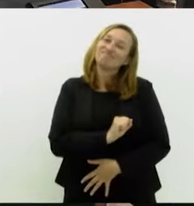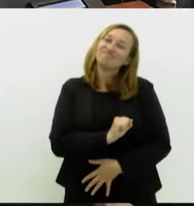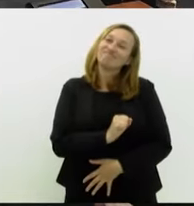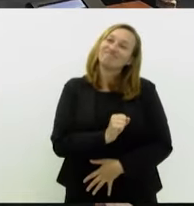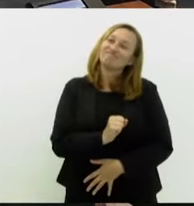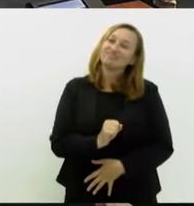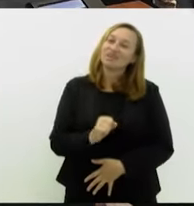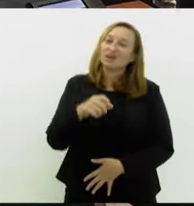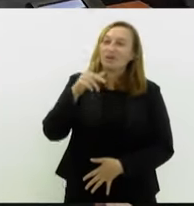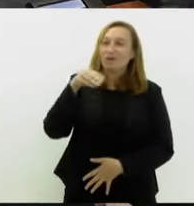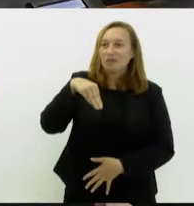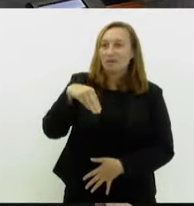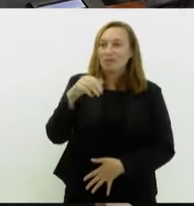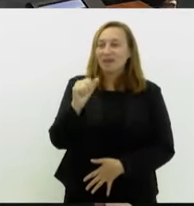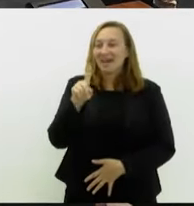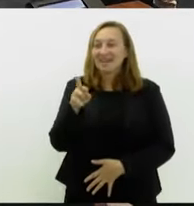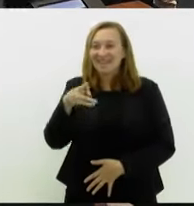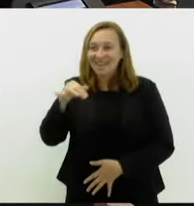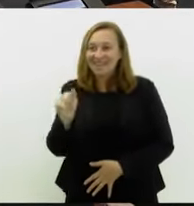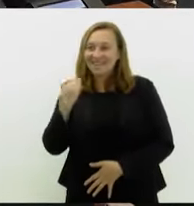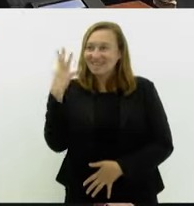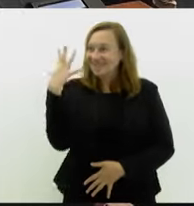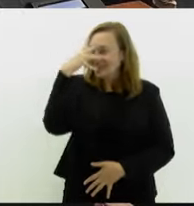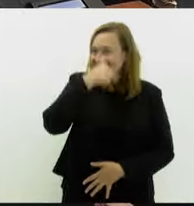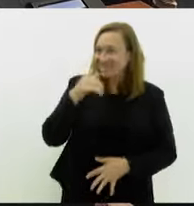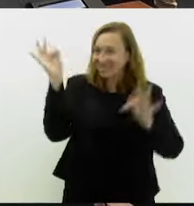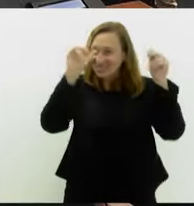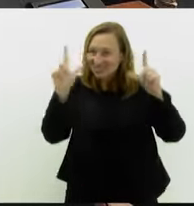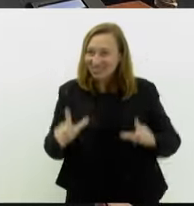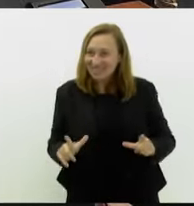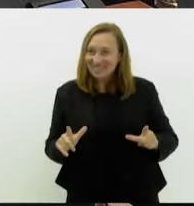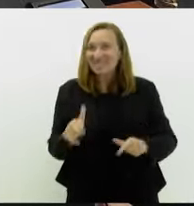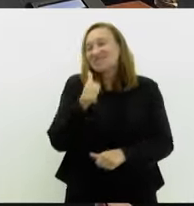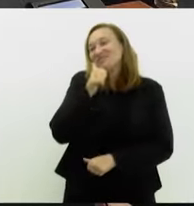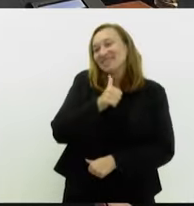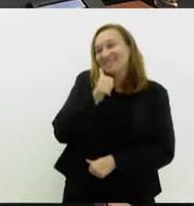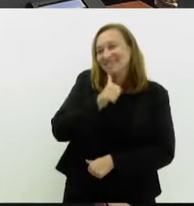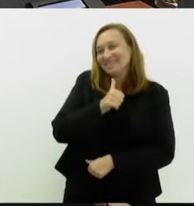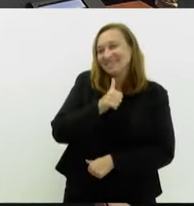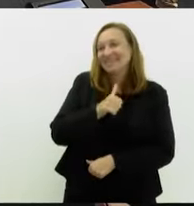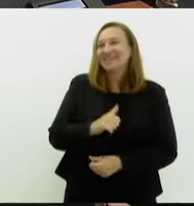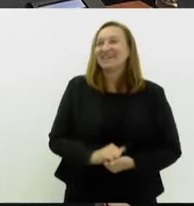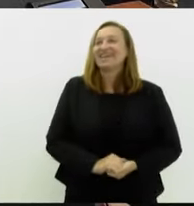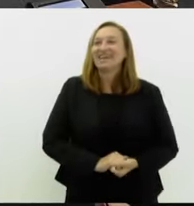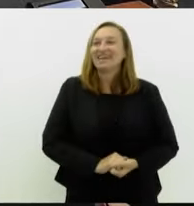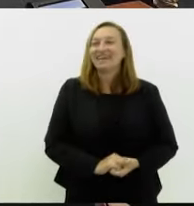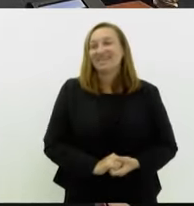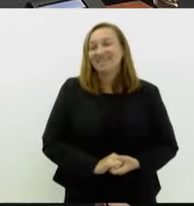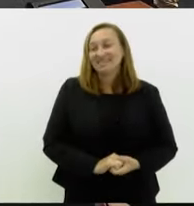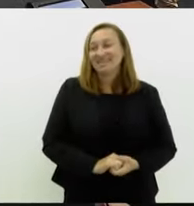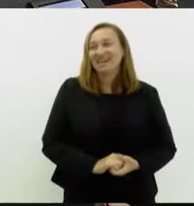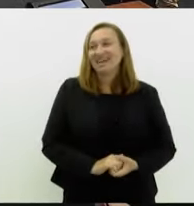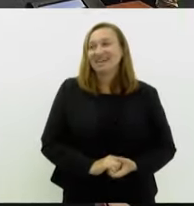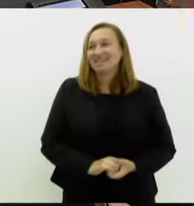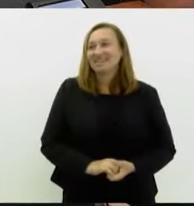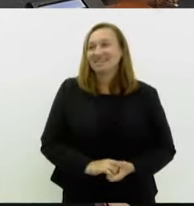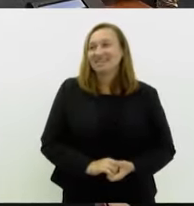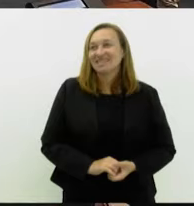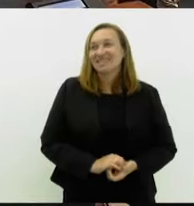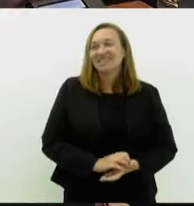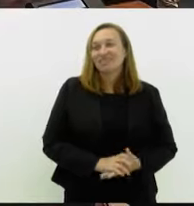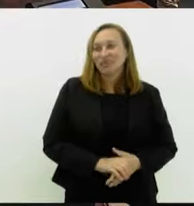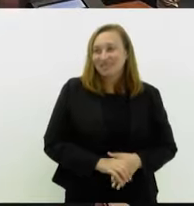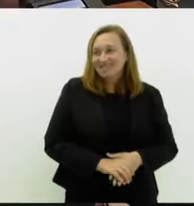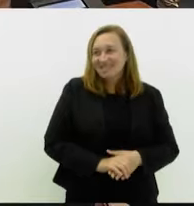dessa dessa linda orquestra composta por meninas muitas meninas na sua maioria são negras né